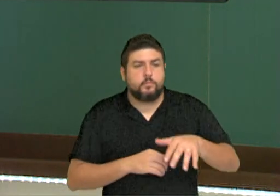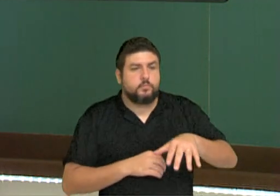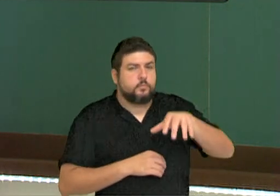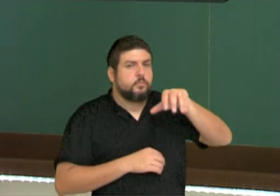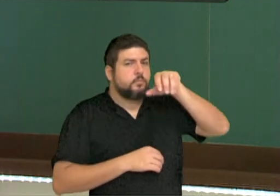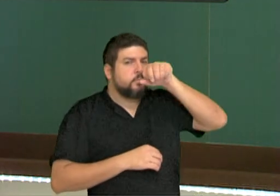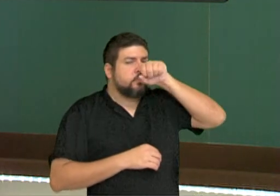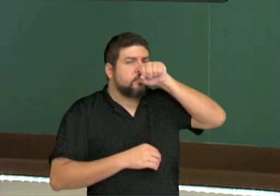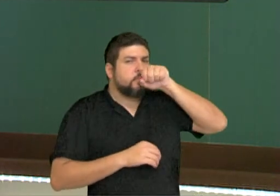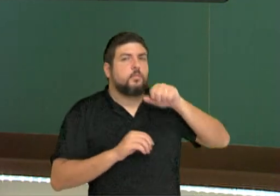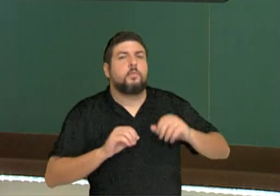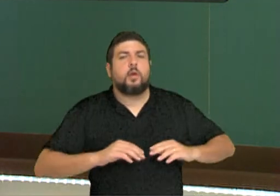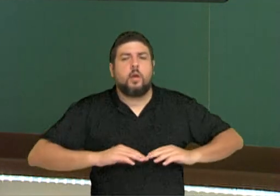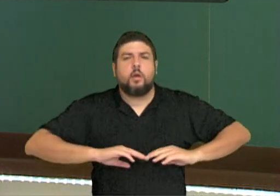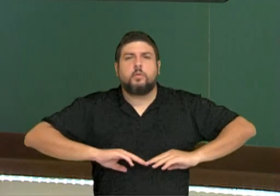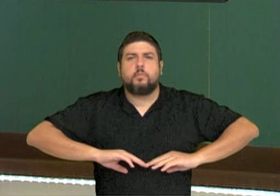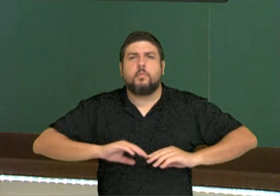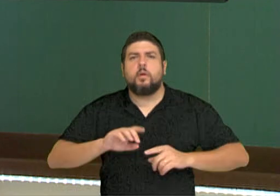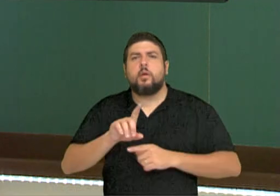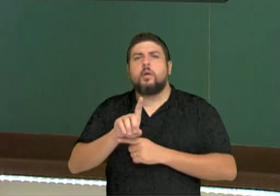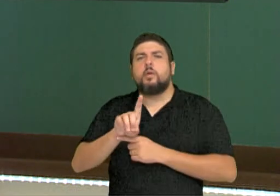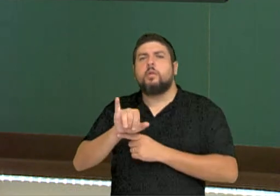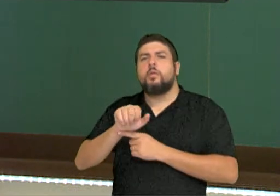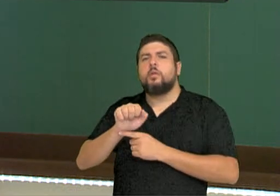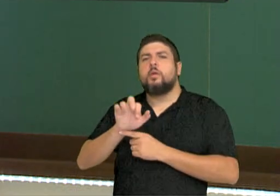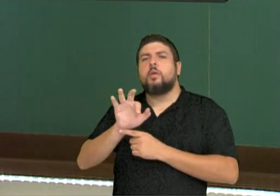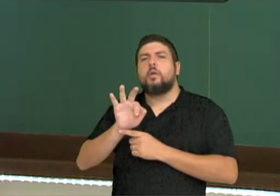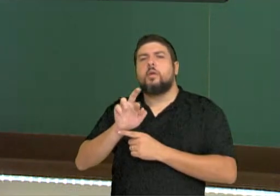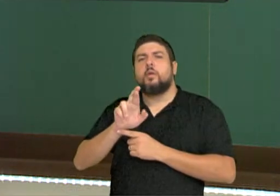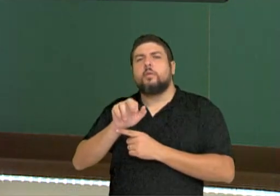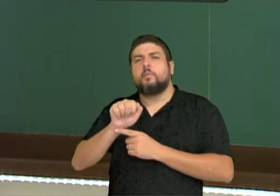se contrai e ele desce, tá?